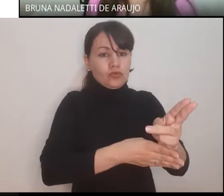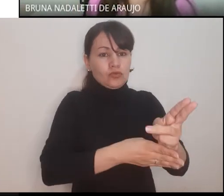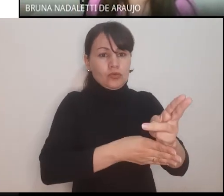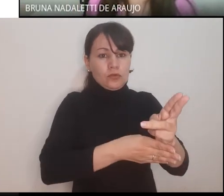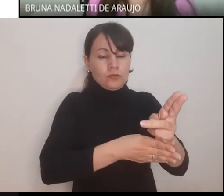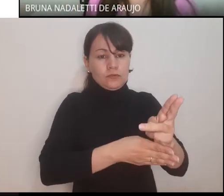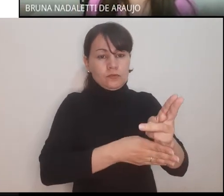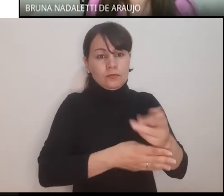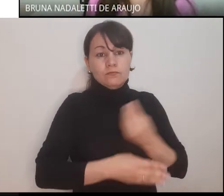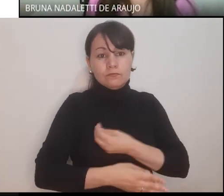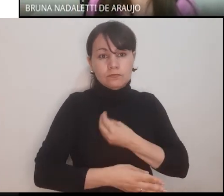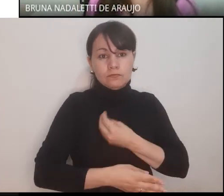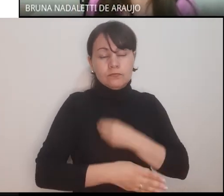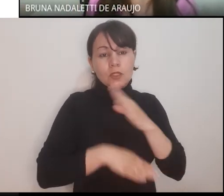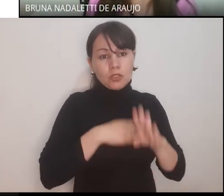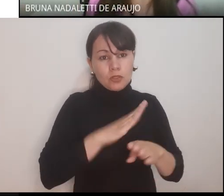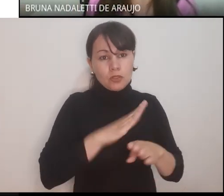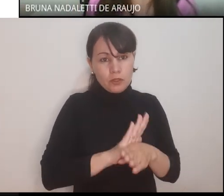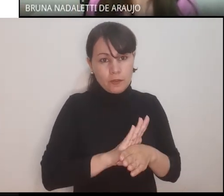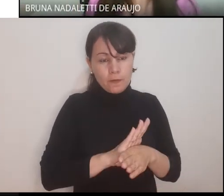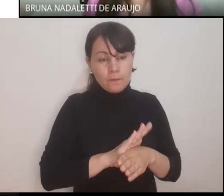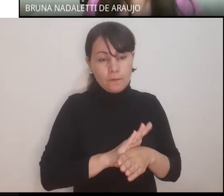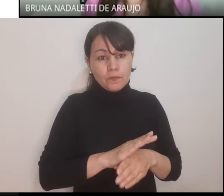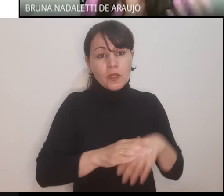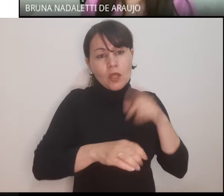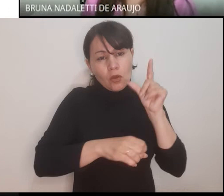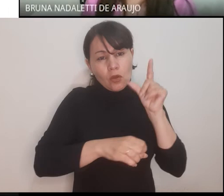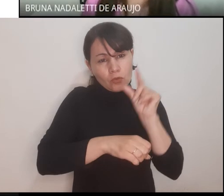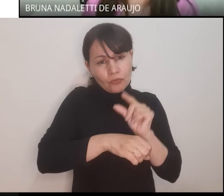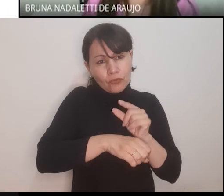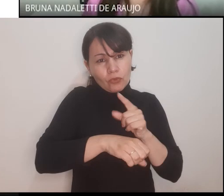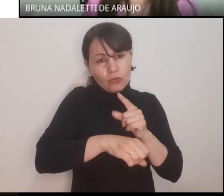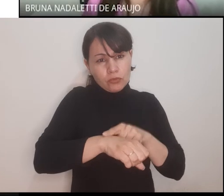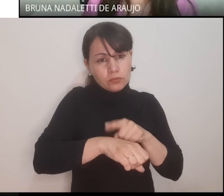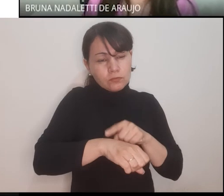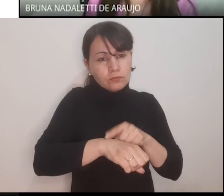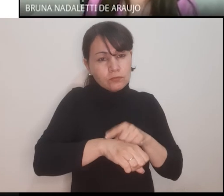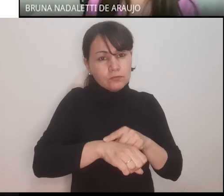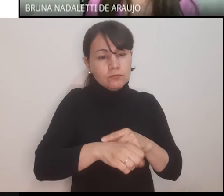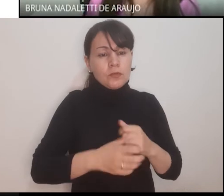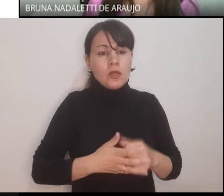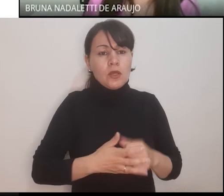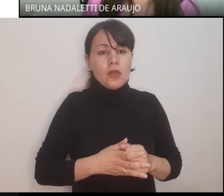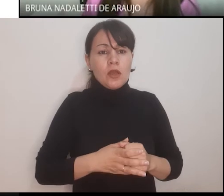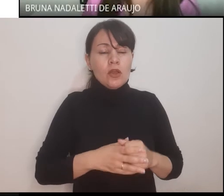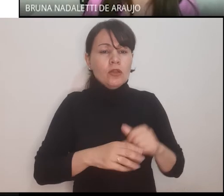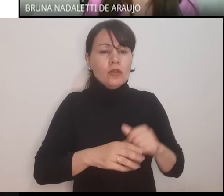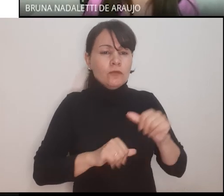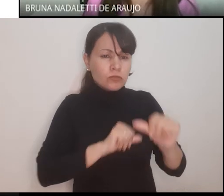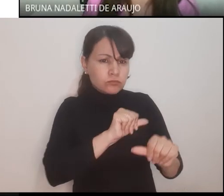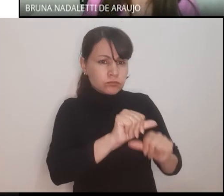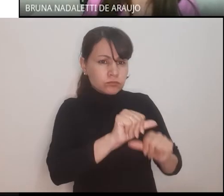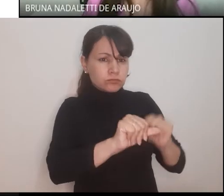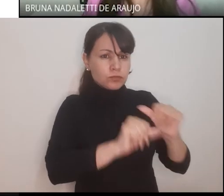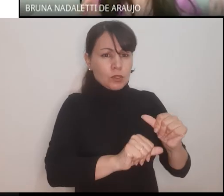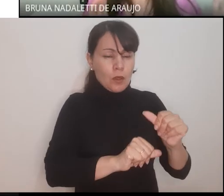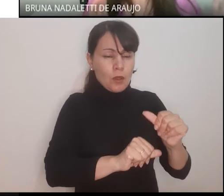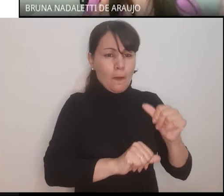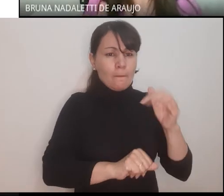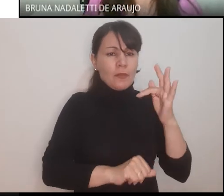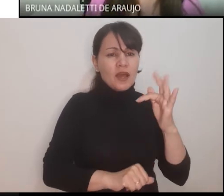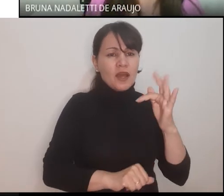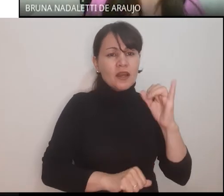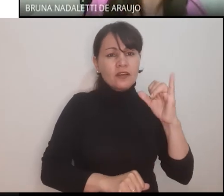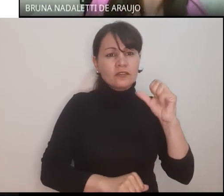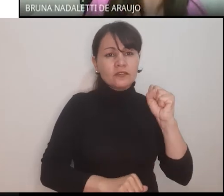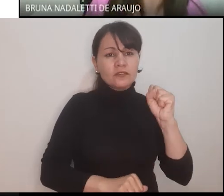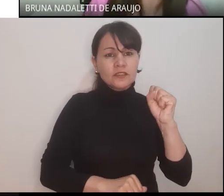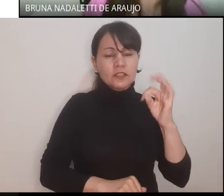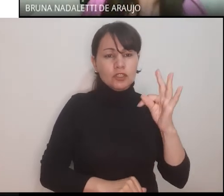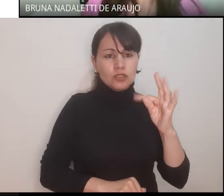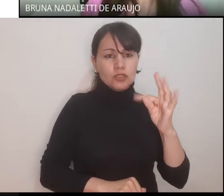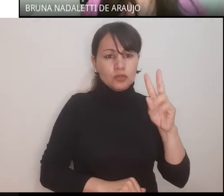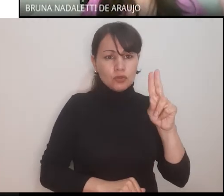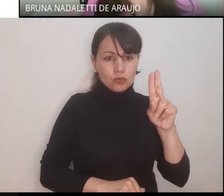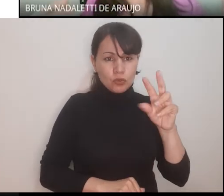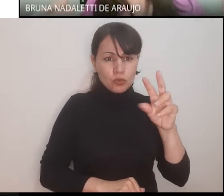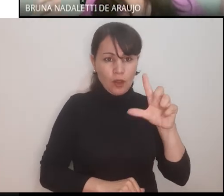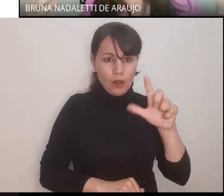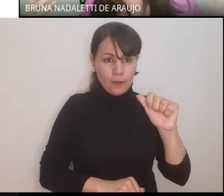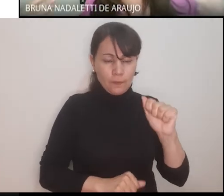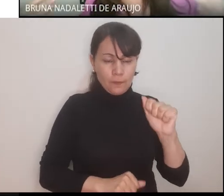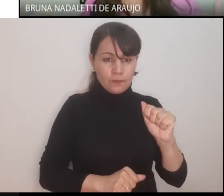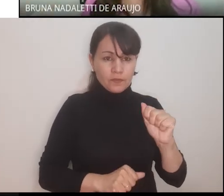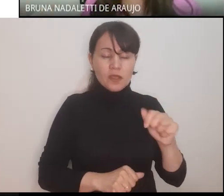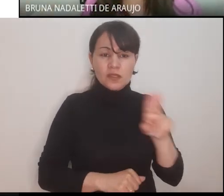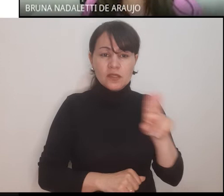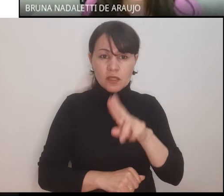definitivo. Então, temporário, quando ele se encaixa como de transição para a fístula. Está utilizando o permicate,